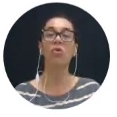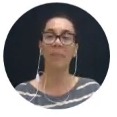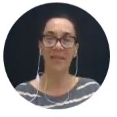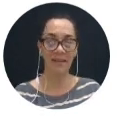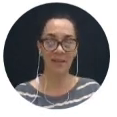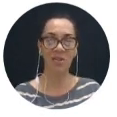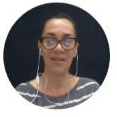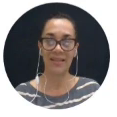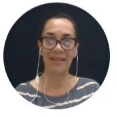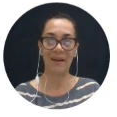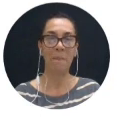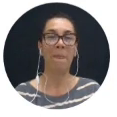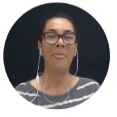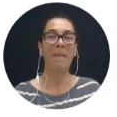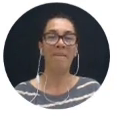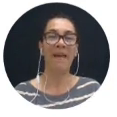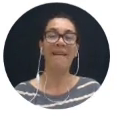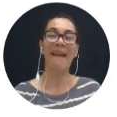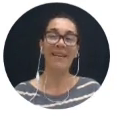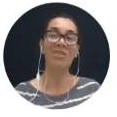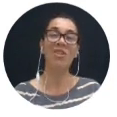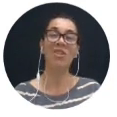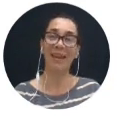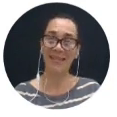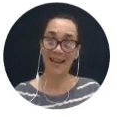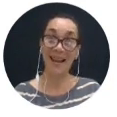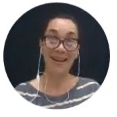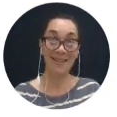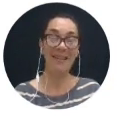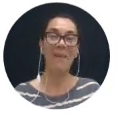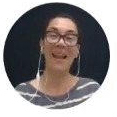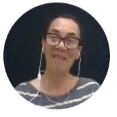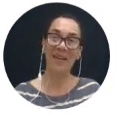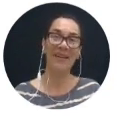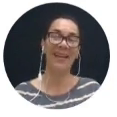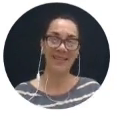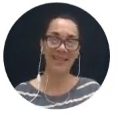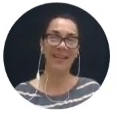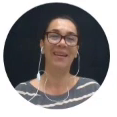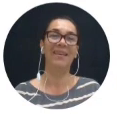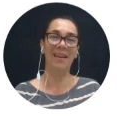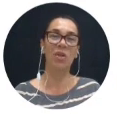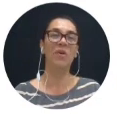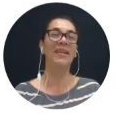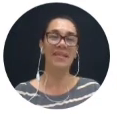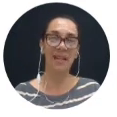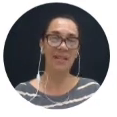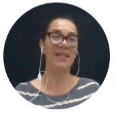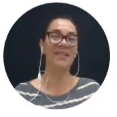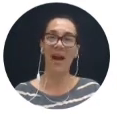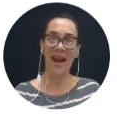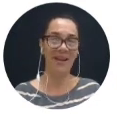palavras com sua representação escrita, né? E aí a gente tem essa análise da palavra em si, né? De